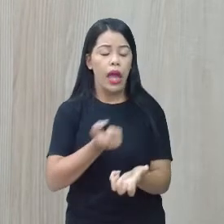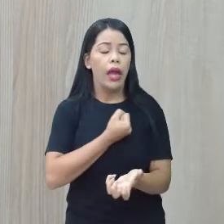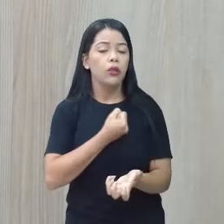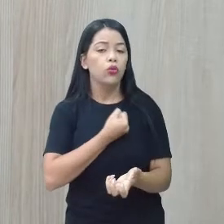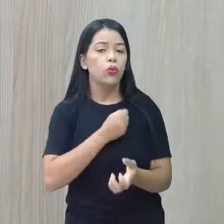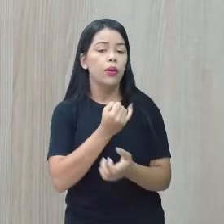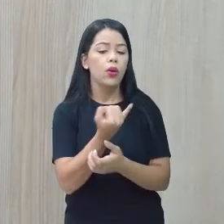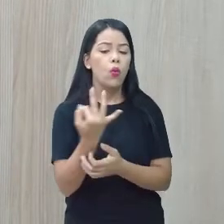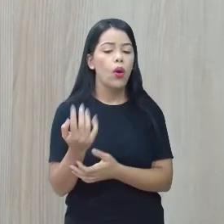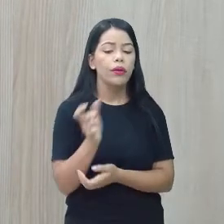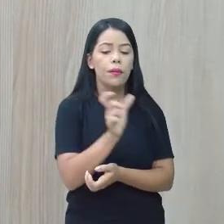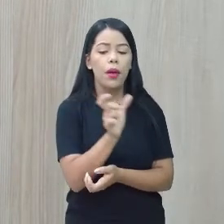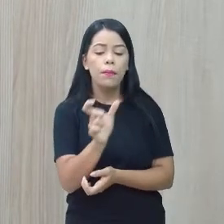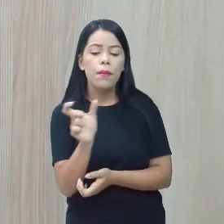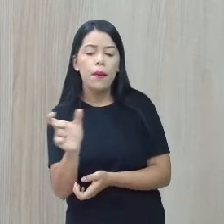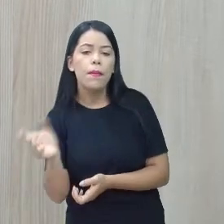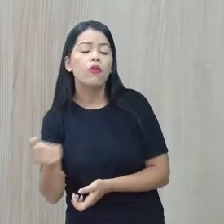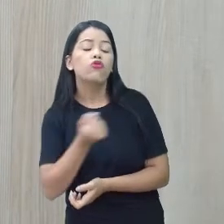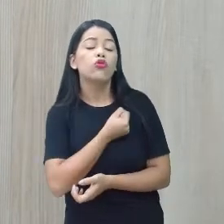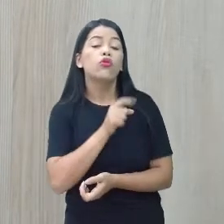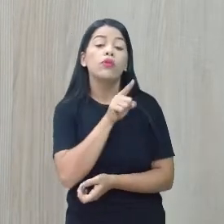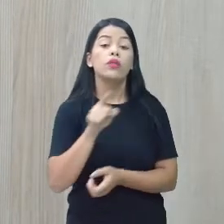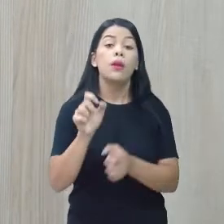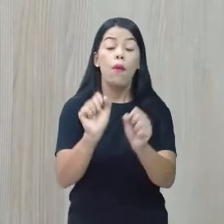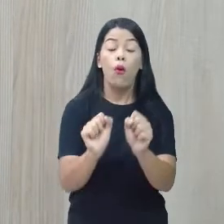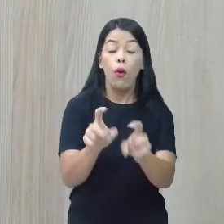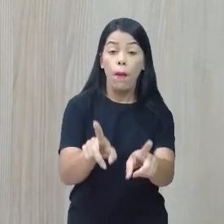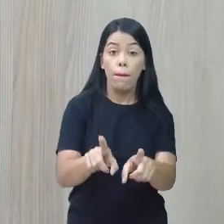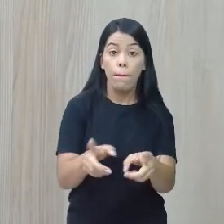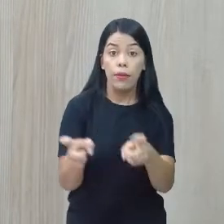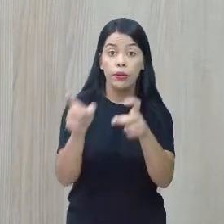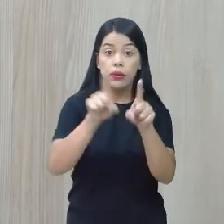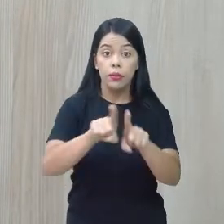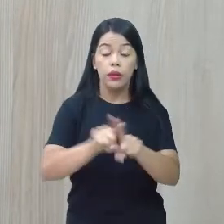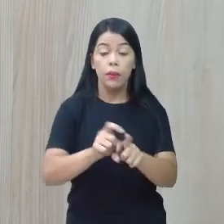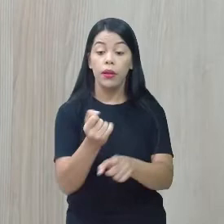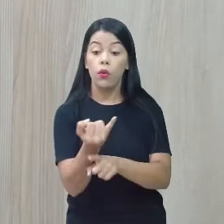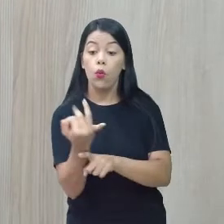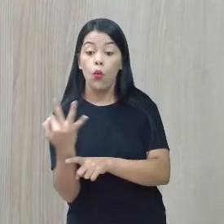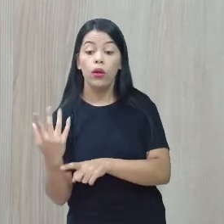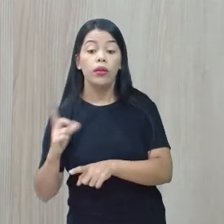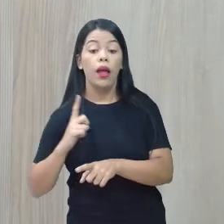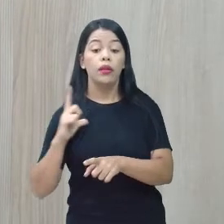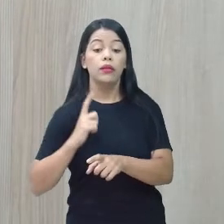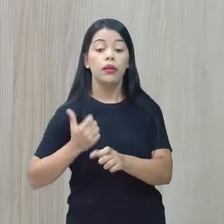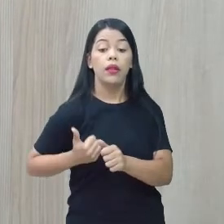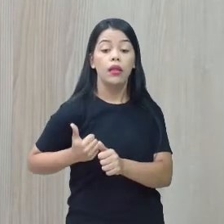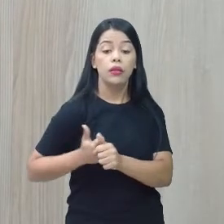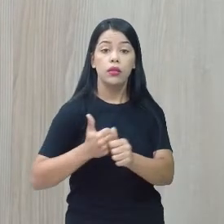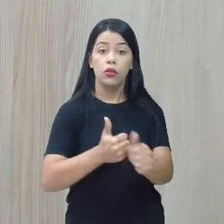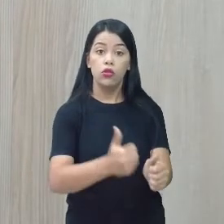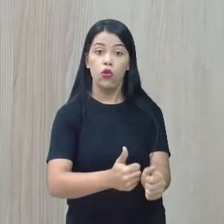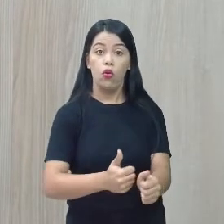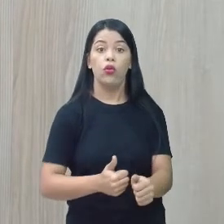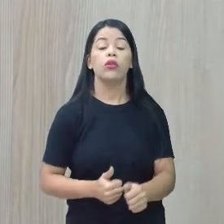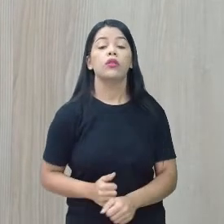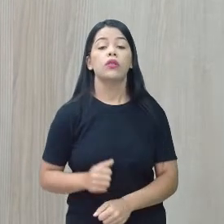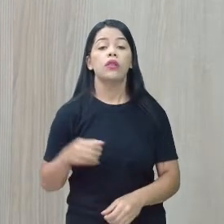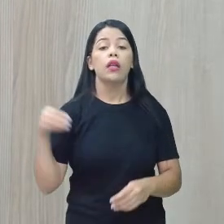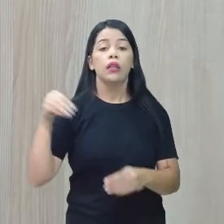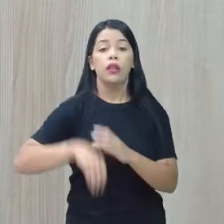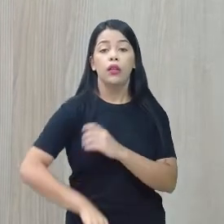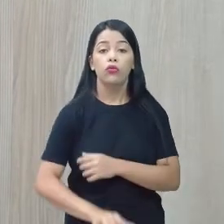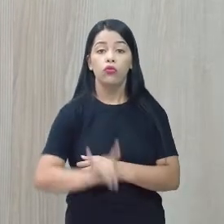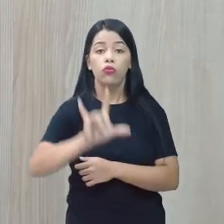casas decimais, tá? Você pode notar isso também na quantidade de seguidores que tem no Instagram. Eita Deus, né? Isso aí todo